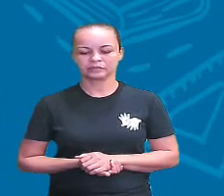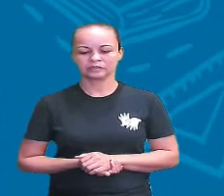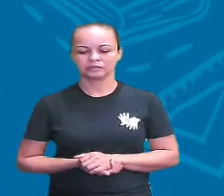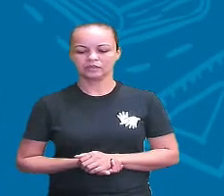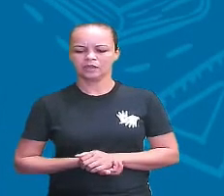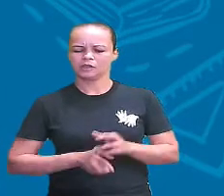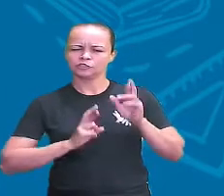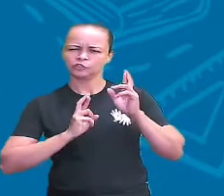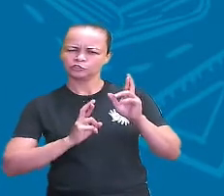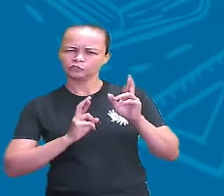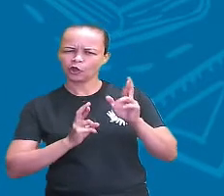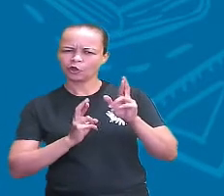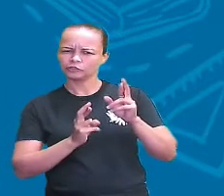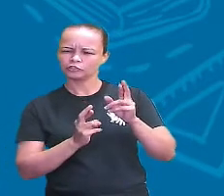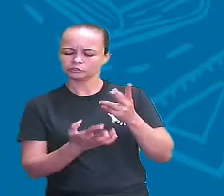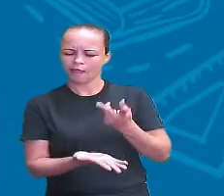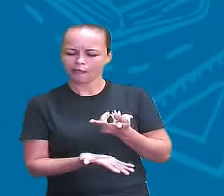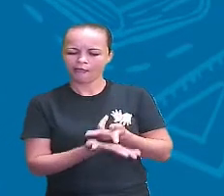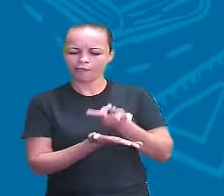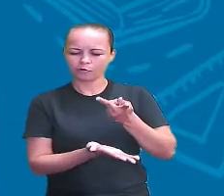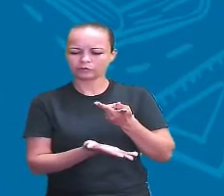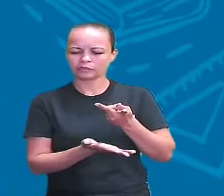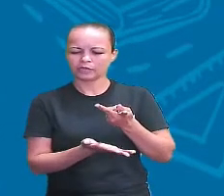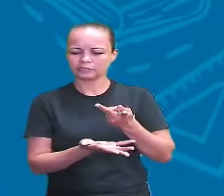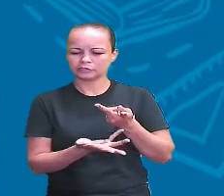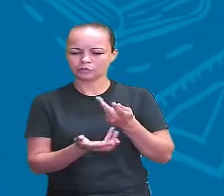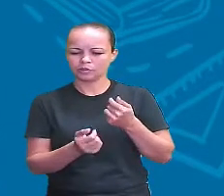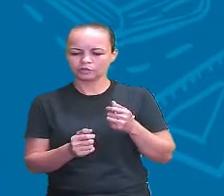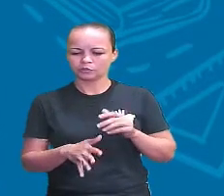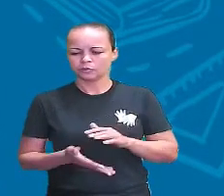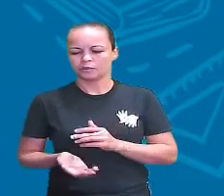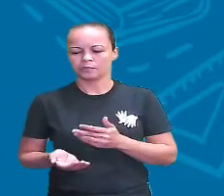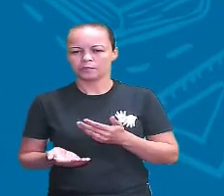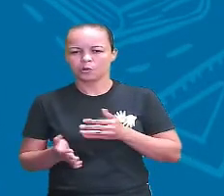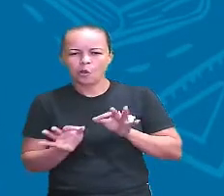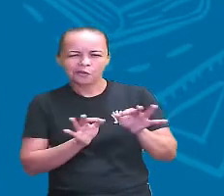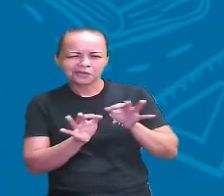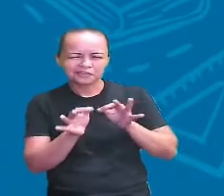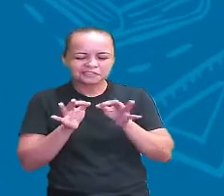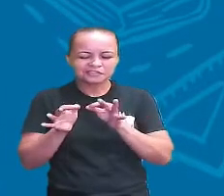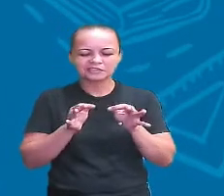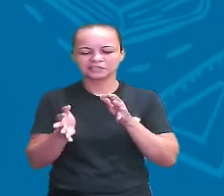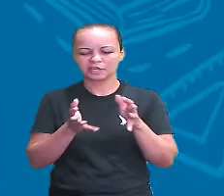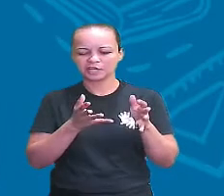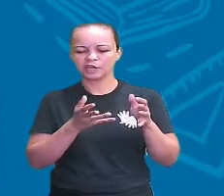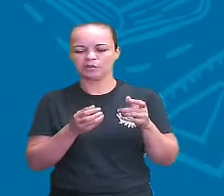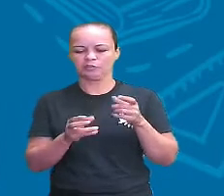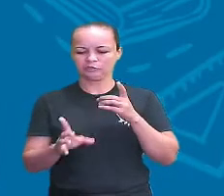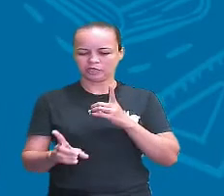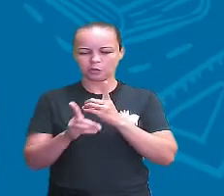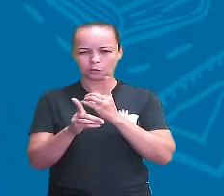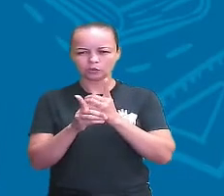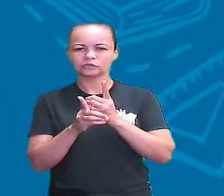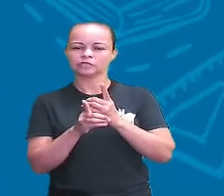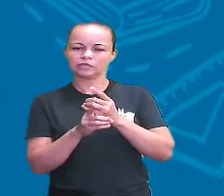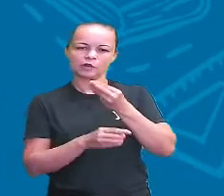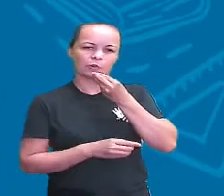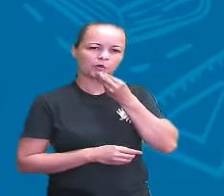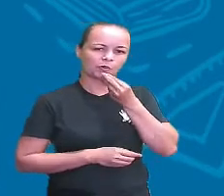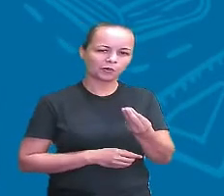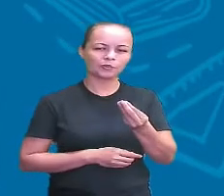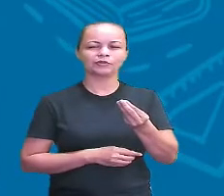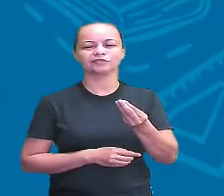what happens when preparation finds the opportunity. Ou seja, sorte é o que acontece quando a preparação se encontra